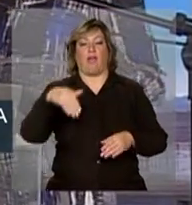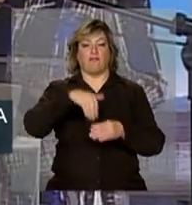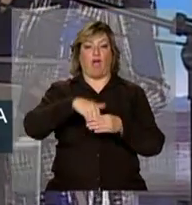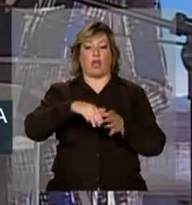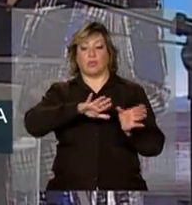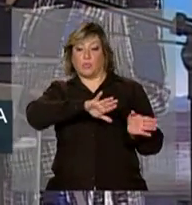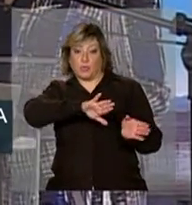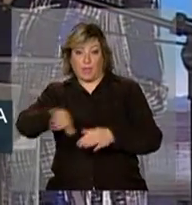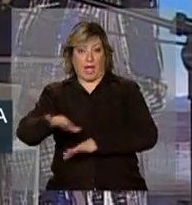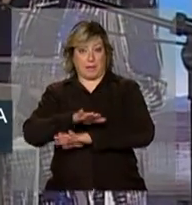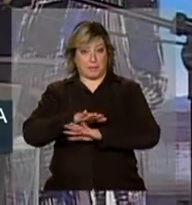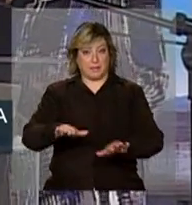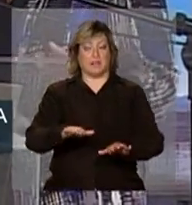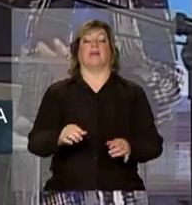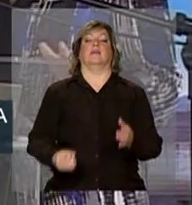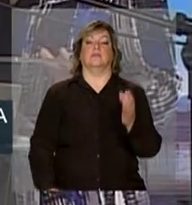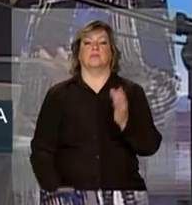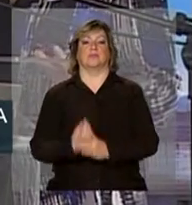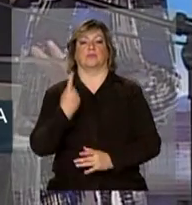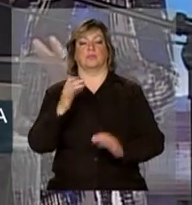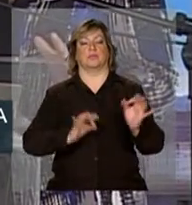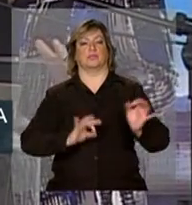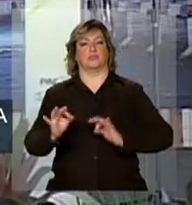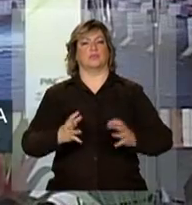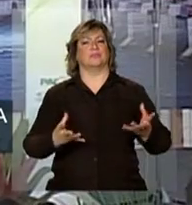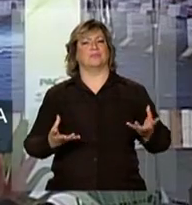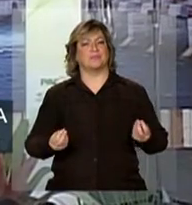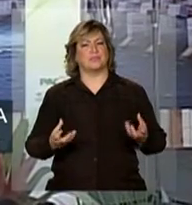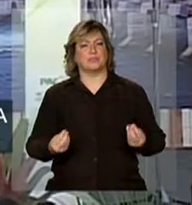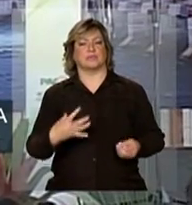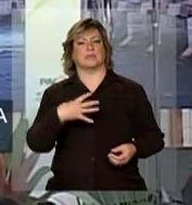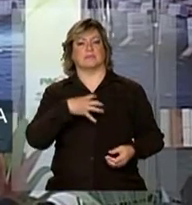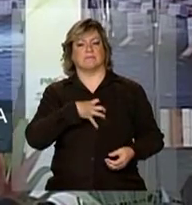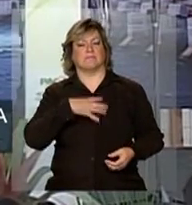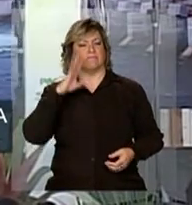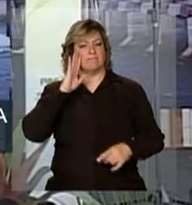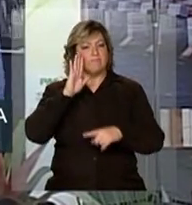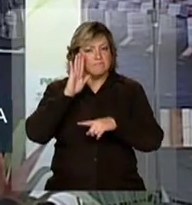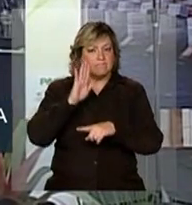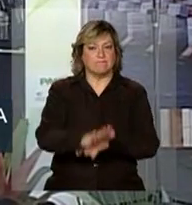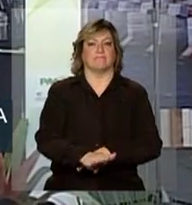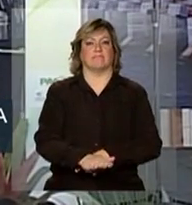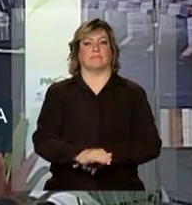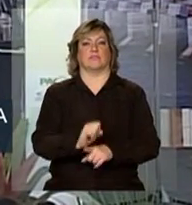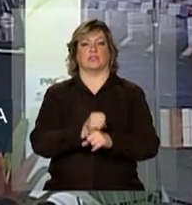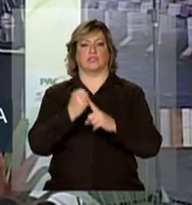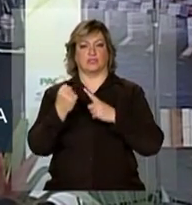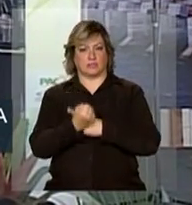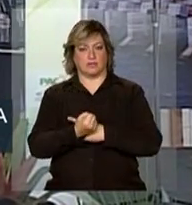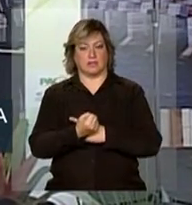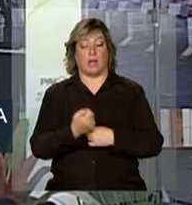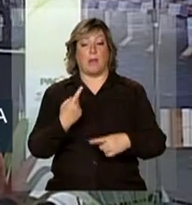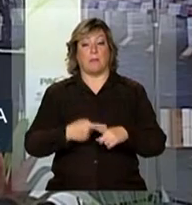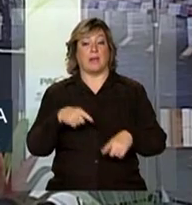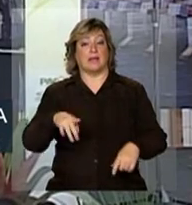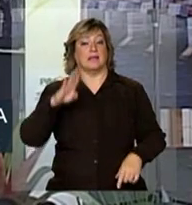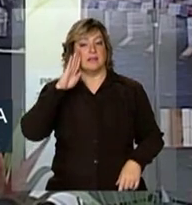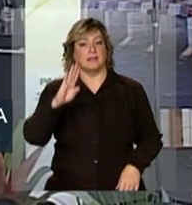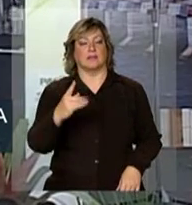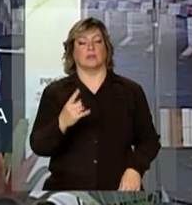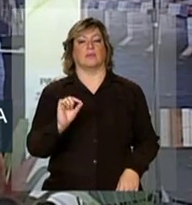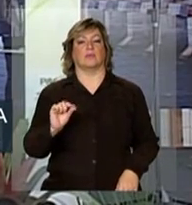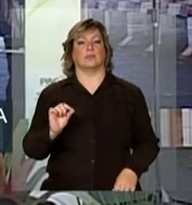lançar um projeto que tem muito sentido social, porque é um dos instrumentos